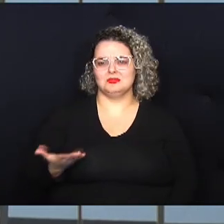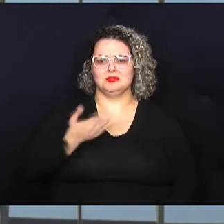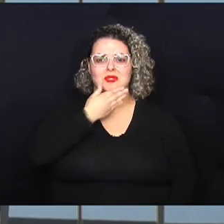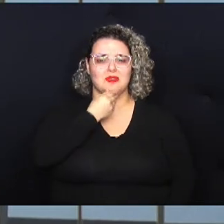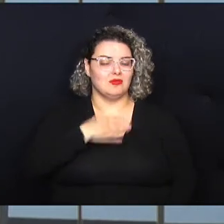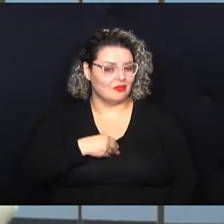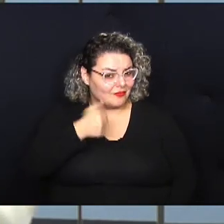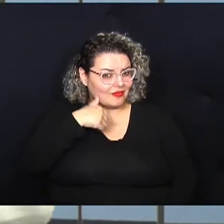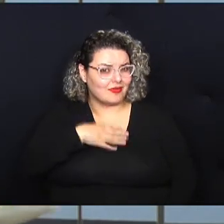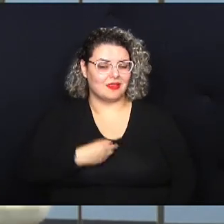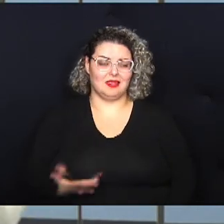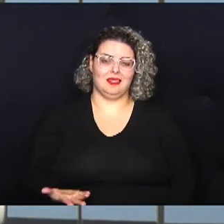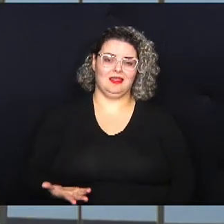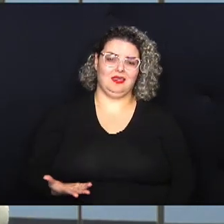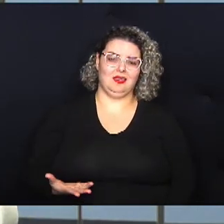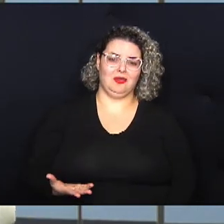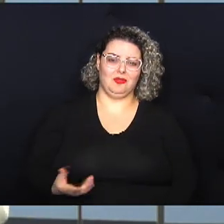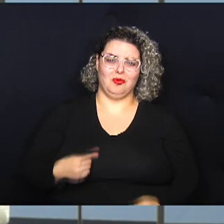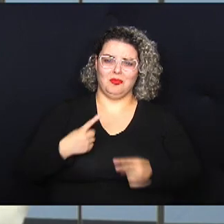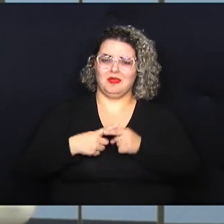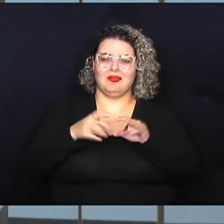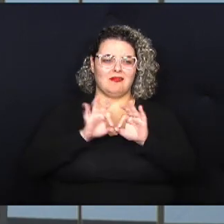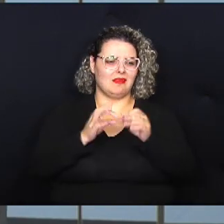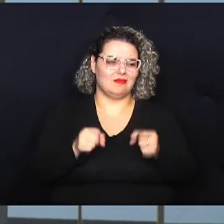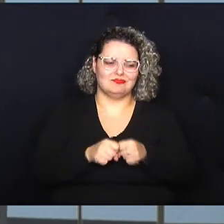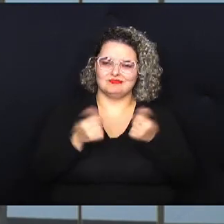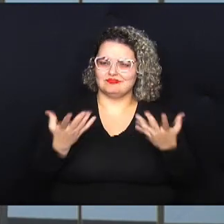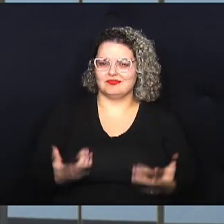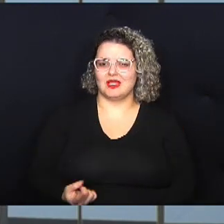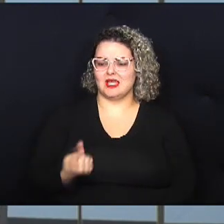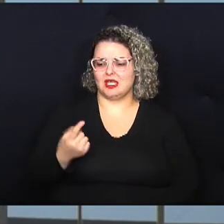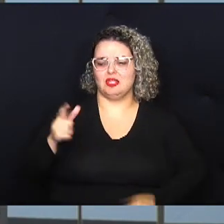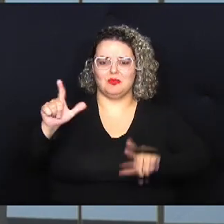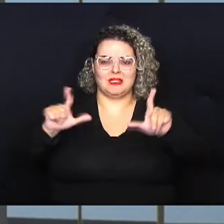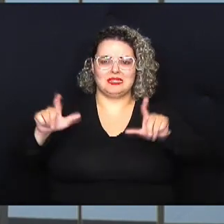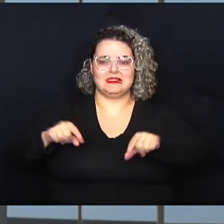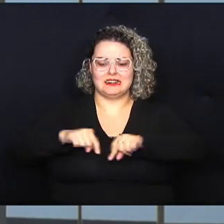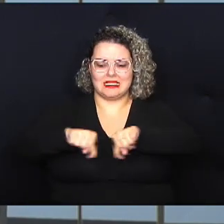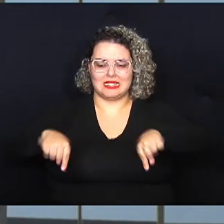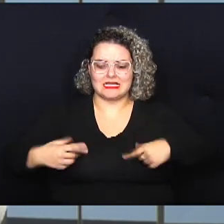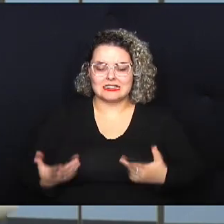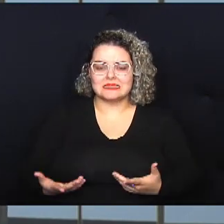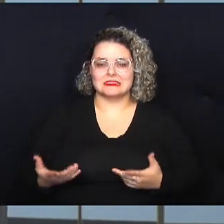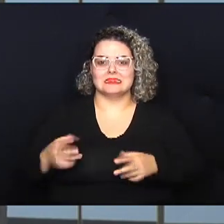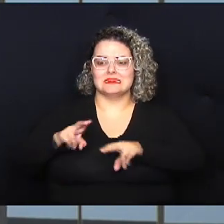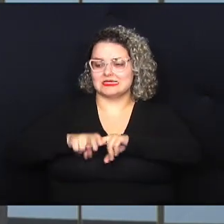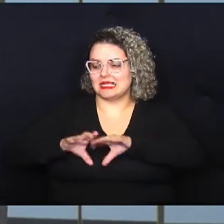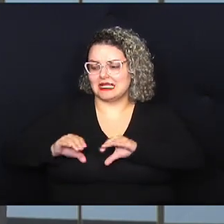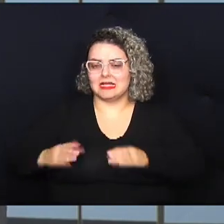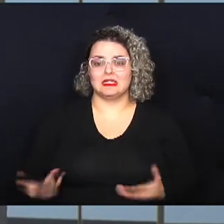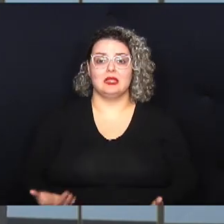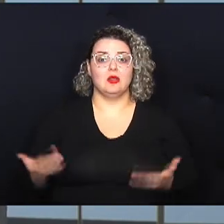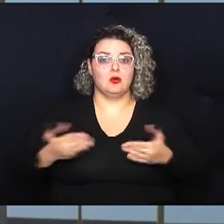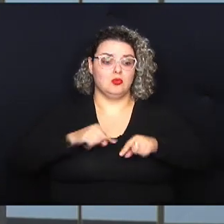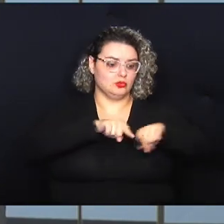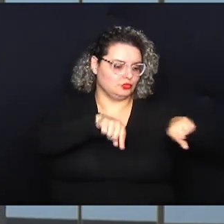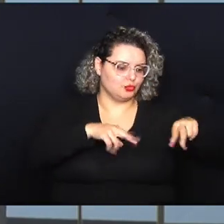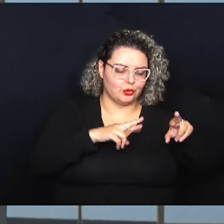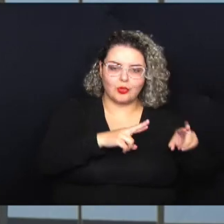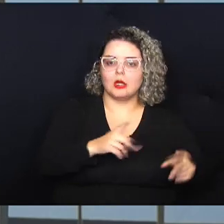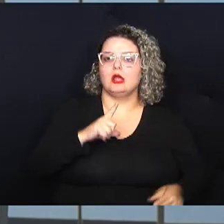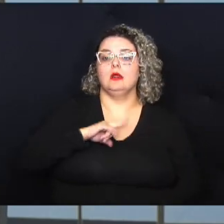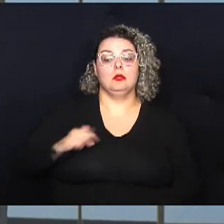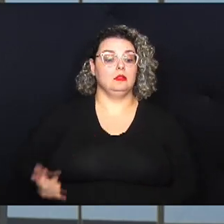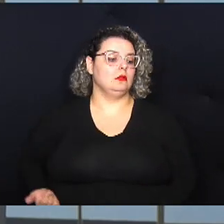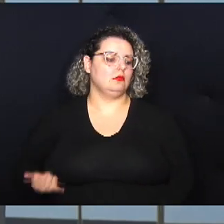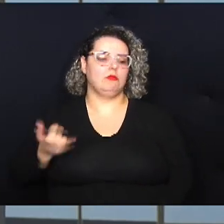né? Porque hoje a família se desvencilhou muito. Antigamente era uma televisão na sala, hoje é uma televisão em cada quarto. E além da televisão ainda tem o